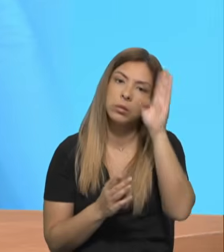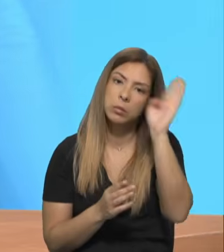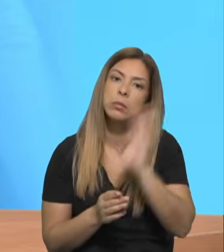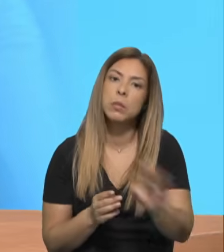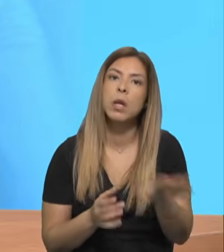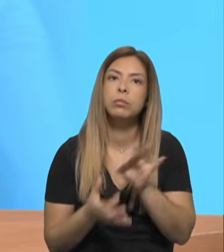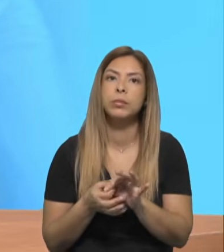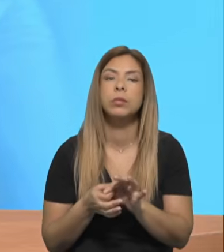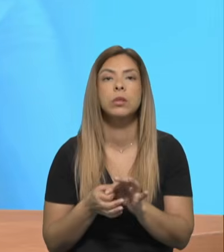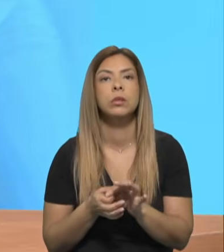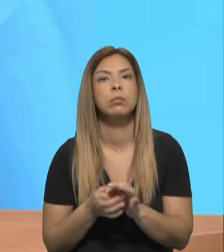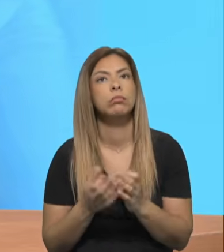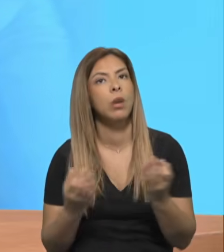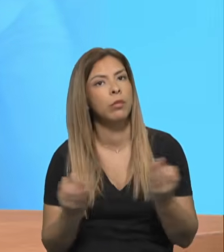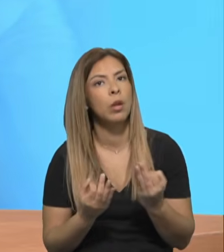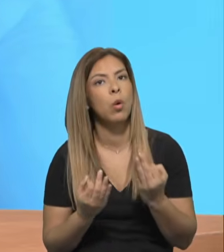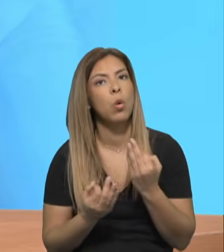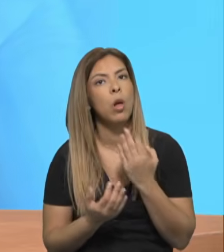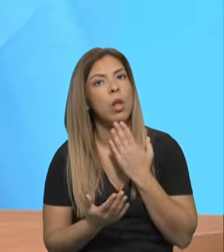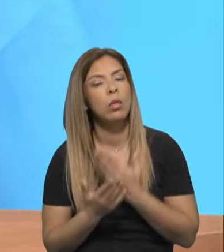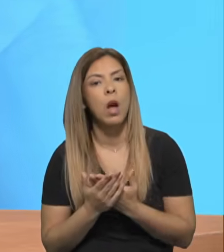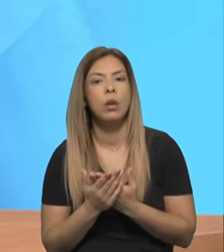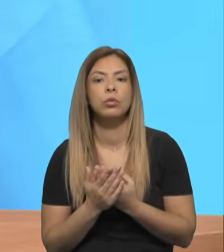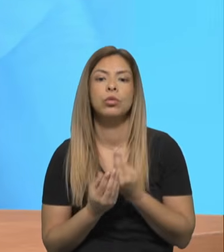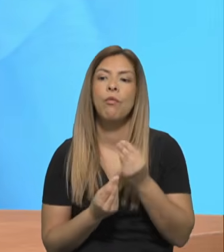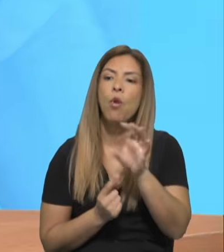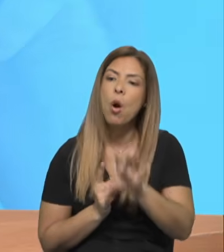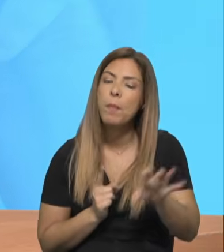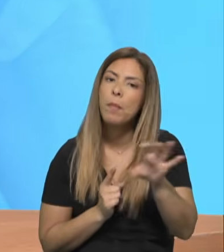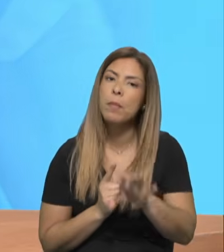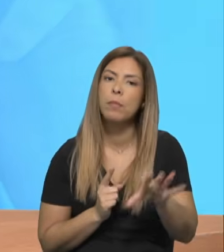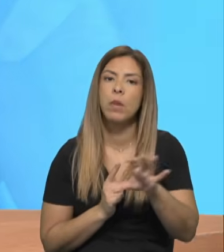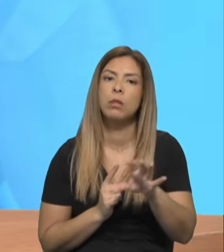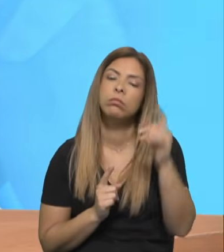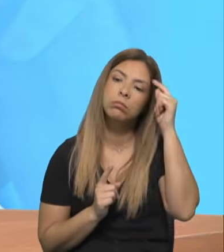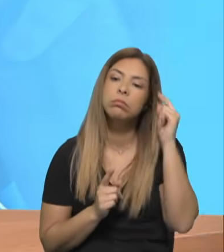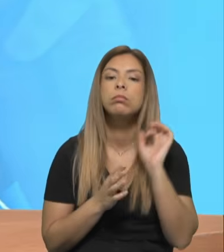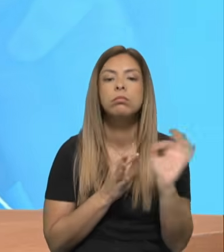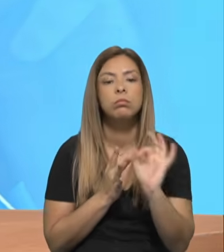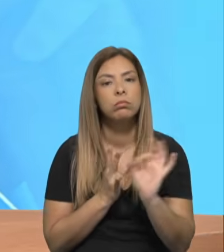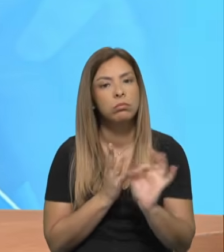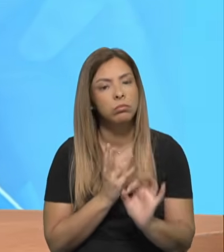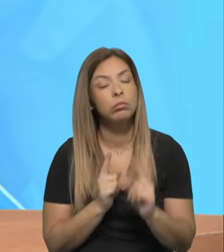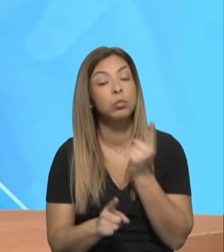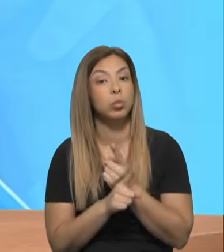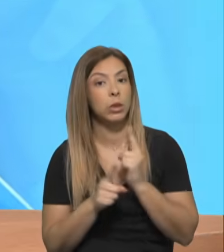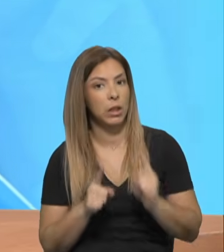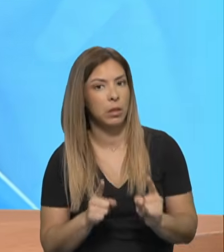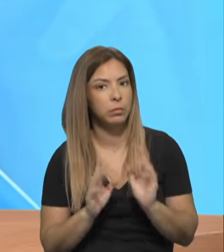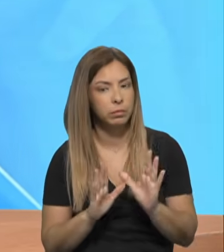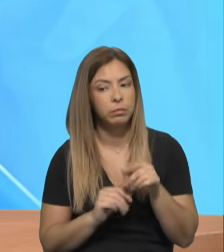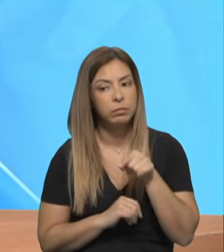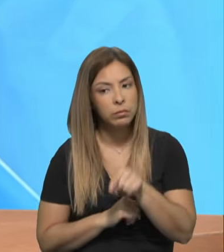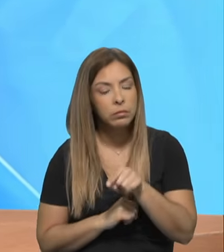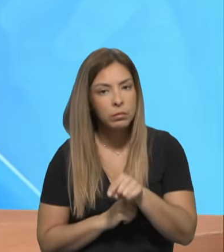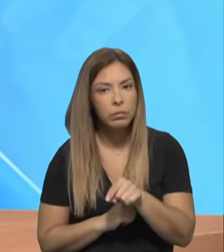legítima defesa, mas não para derrubar um regime, mesmo que ele seja uma ditadura, porque, além do mais, não é? Além do mais,